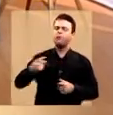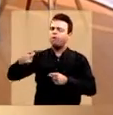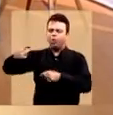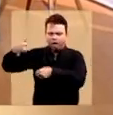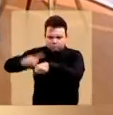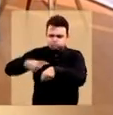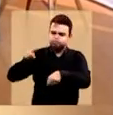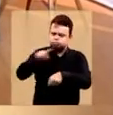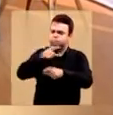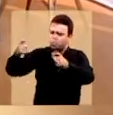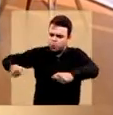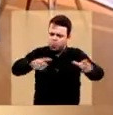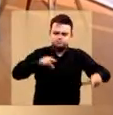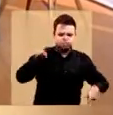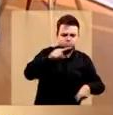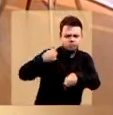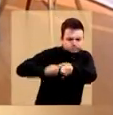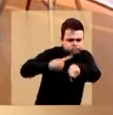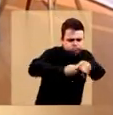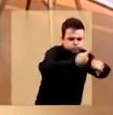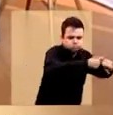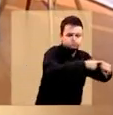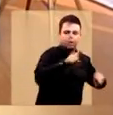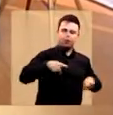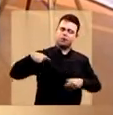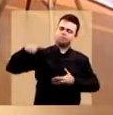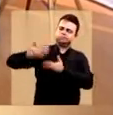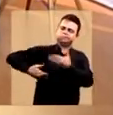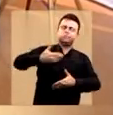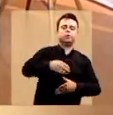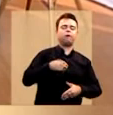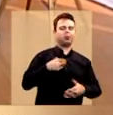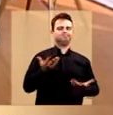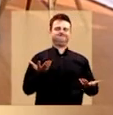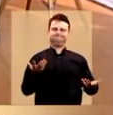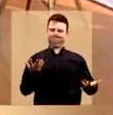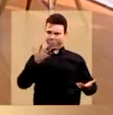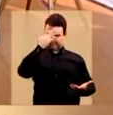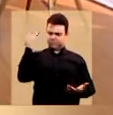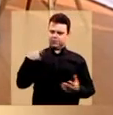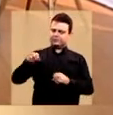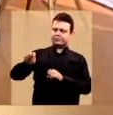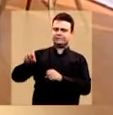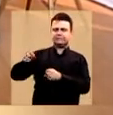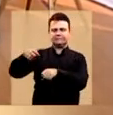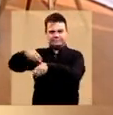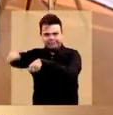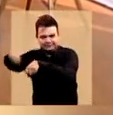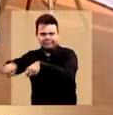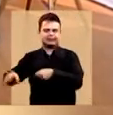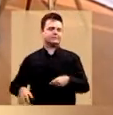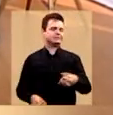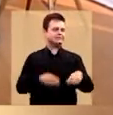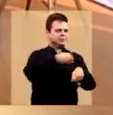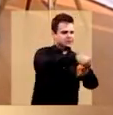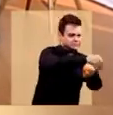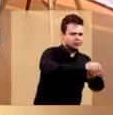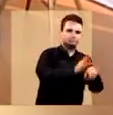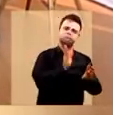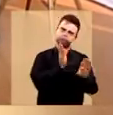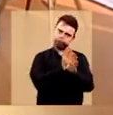tem que partir daí. E é um processo que é pedagógico, porque a gente precisa sempre ensinar quem está do nosso lado. Sempre, sempre. Com exceção